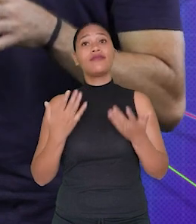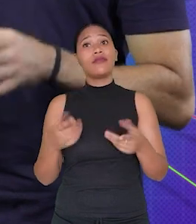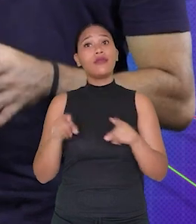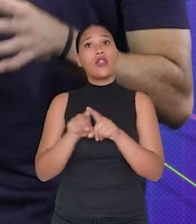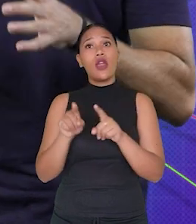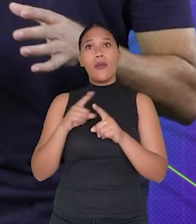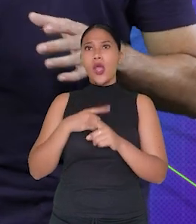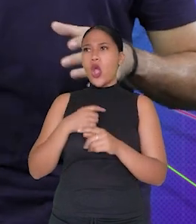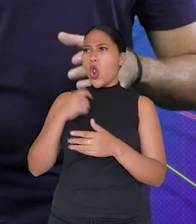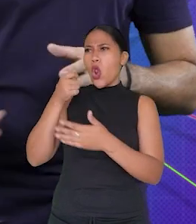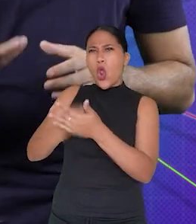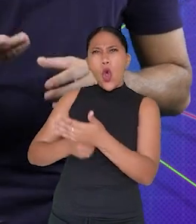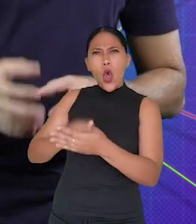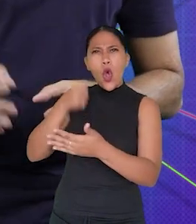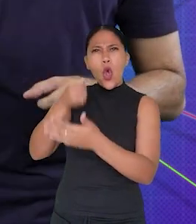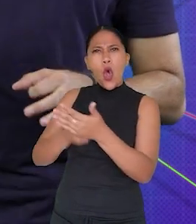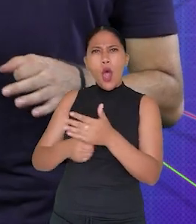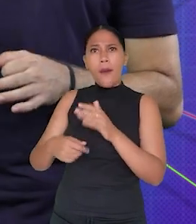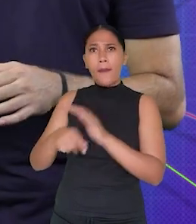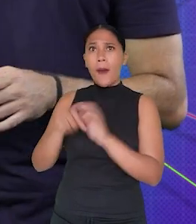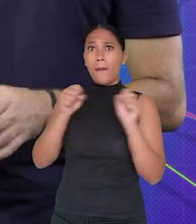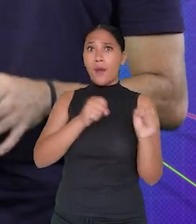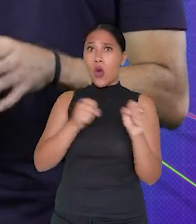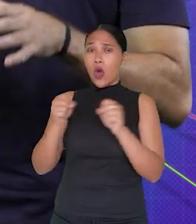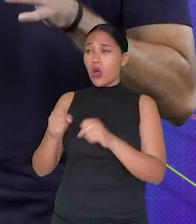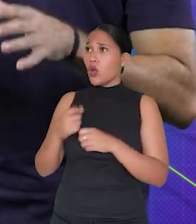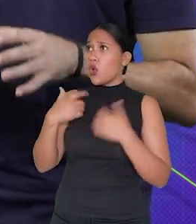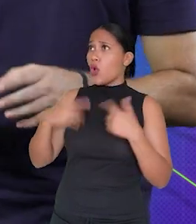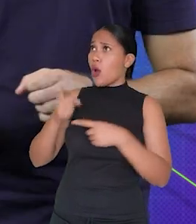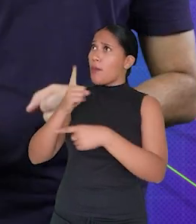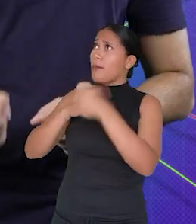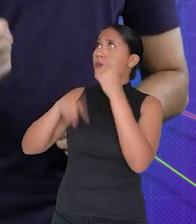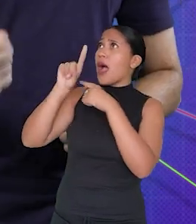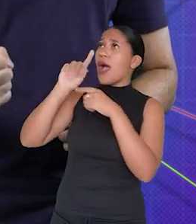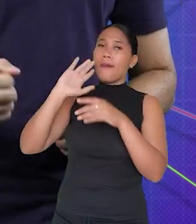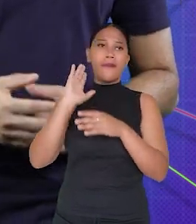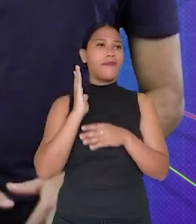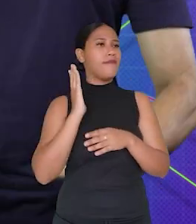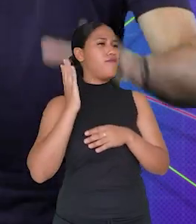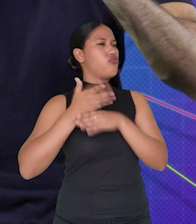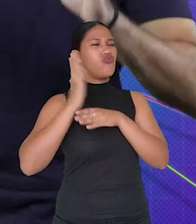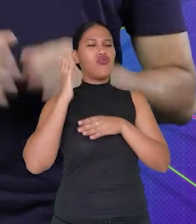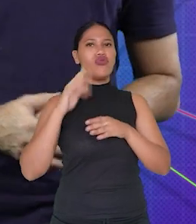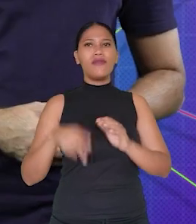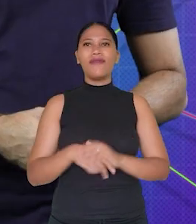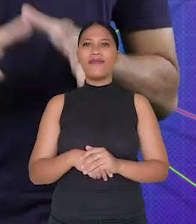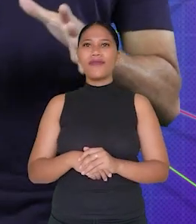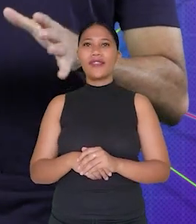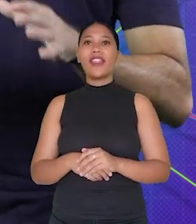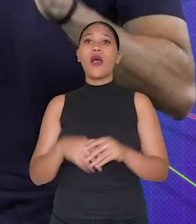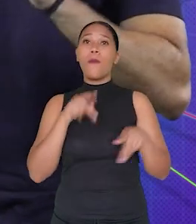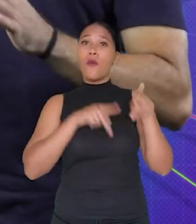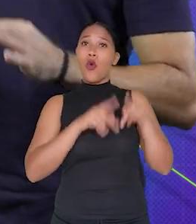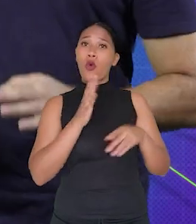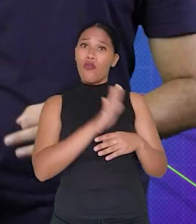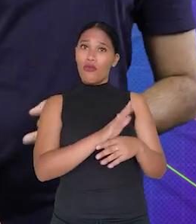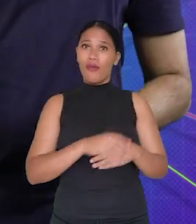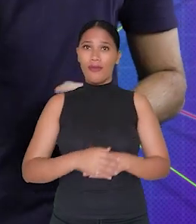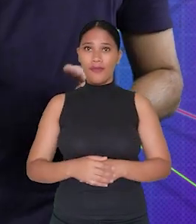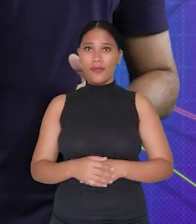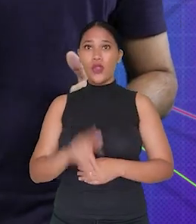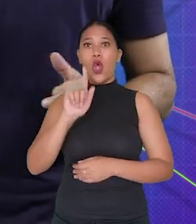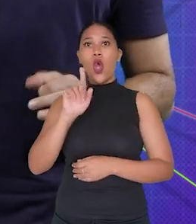e eventualmente luta contra seu oponente mais poderoso, tornando-se um herói para o povo. God of War. A série God of